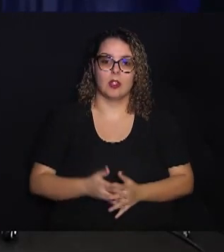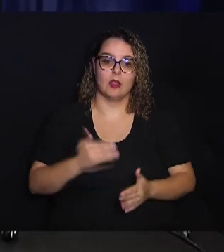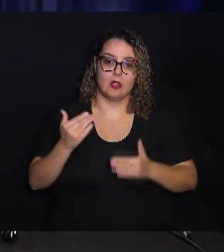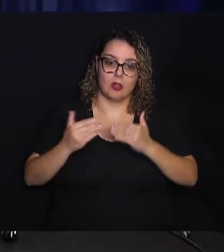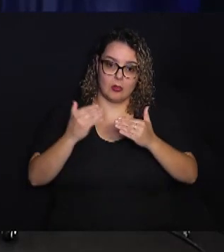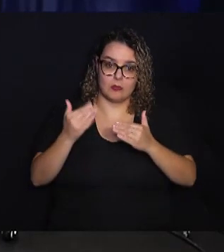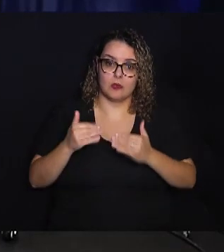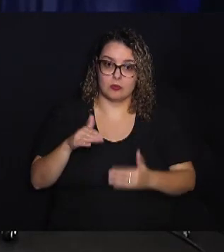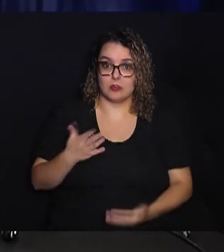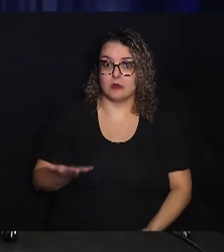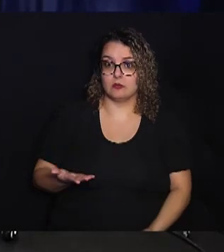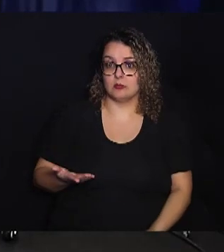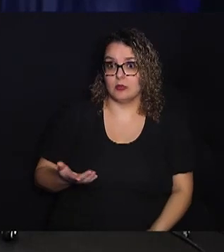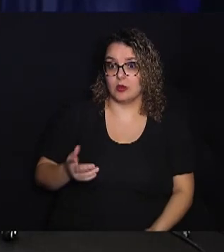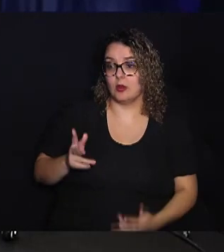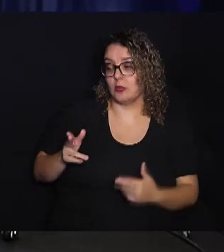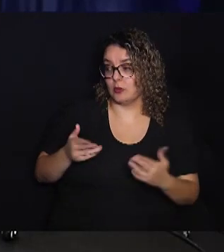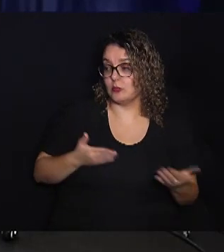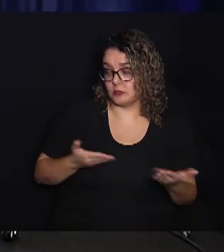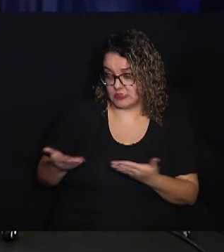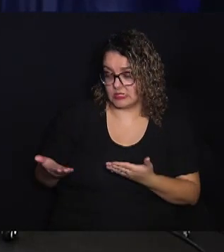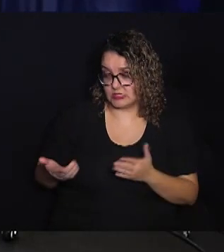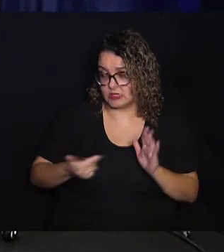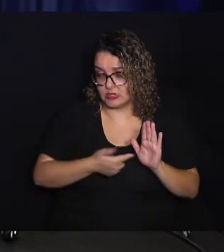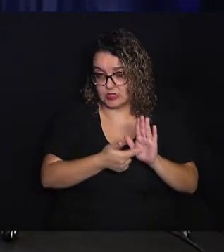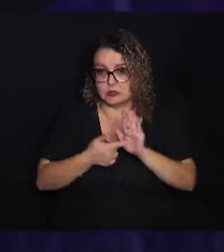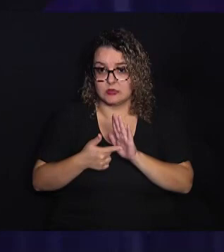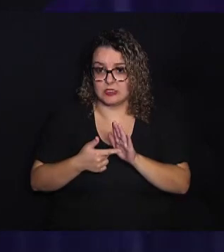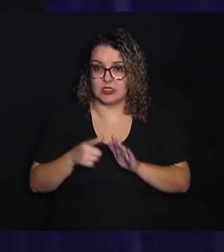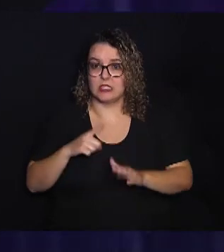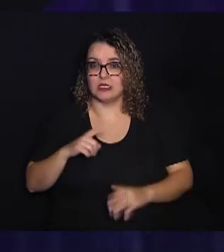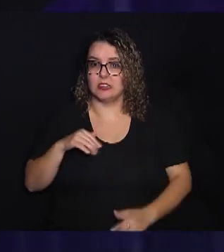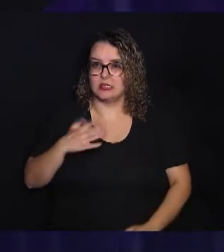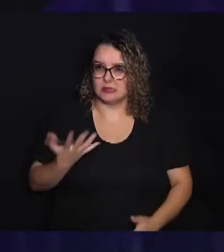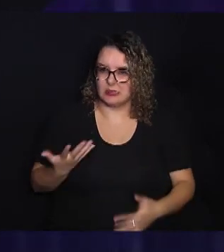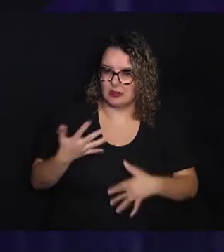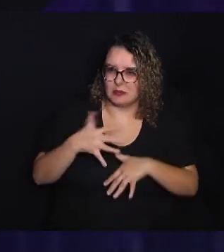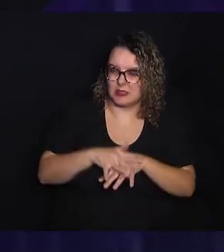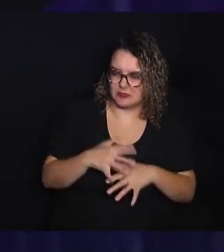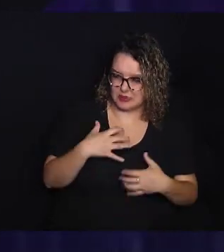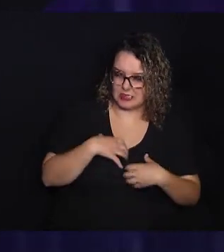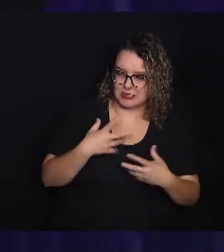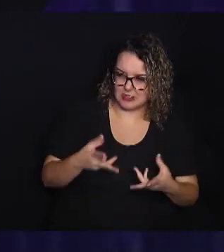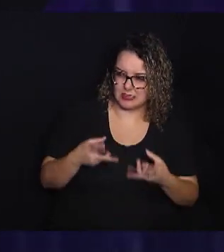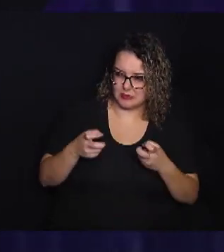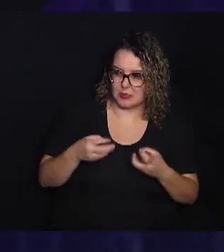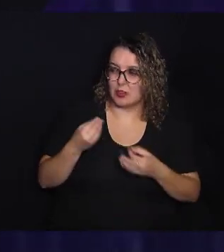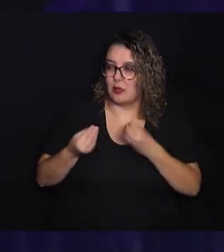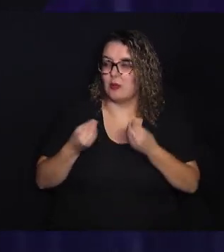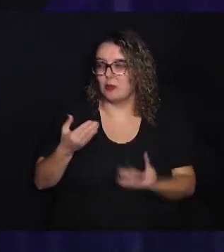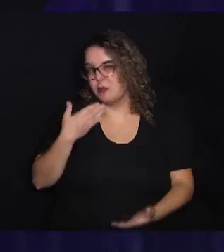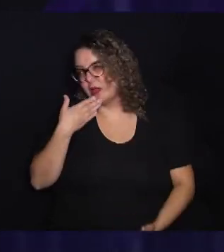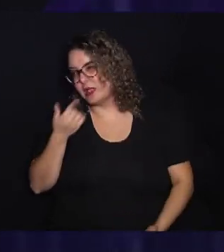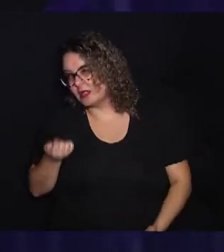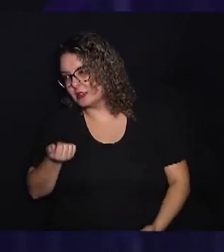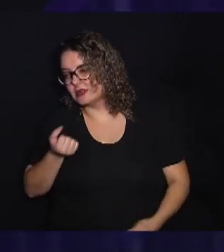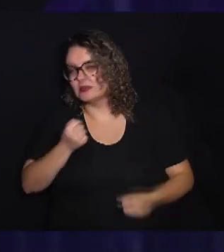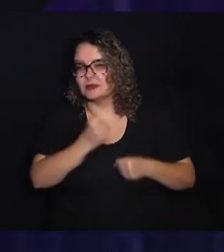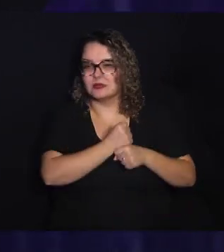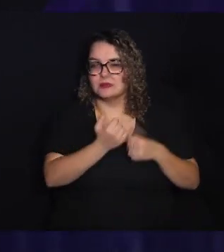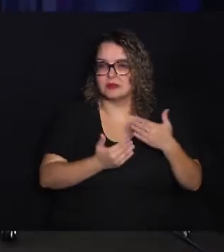mesmo, como a exposição, eles estão vindo com mais essa carga inclusiva? Como é que tá? Assim, melhorou de uns anos para